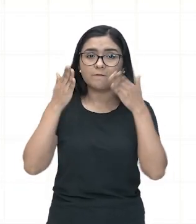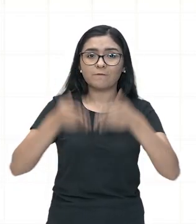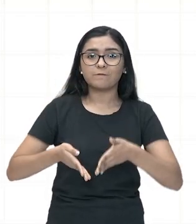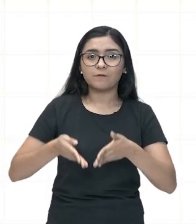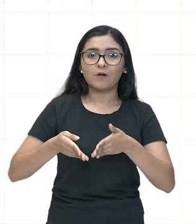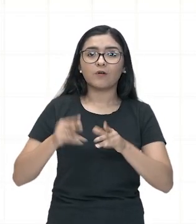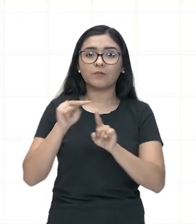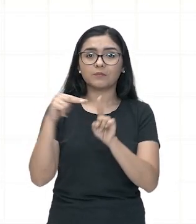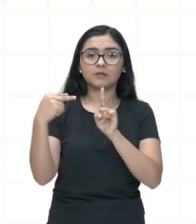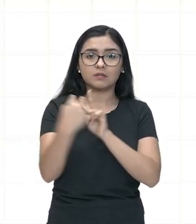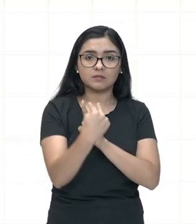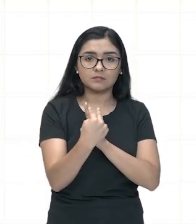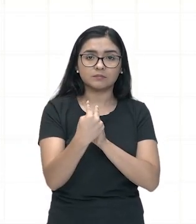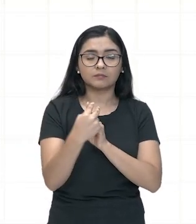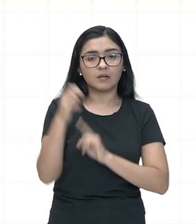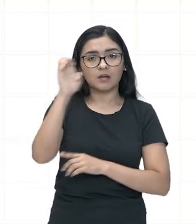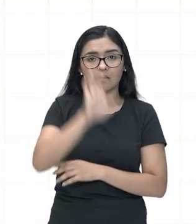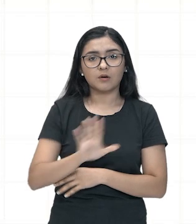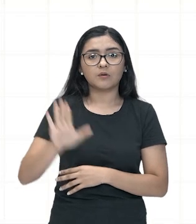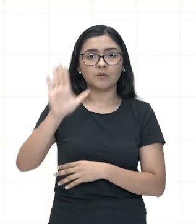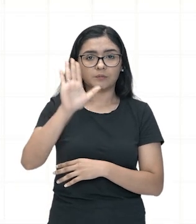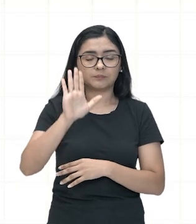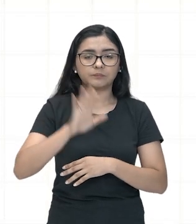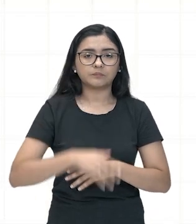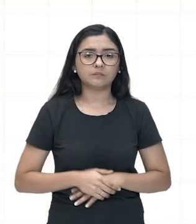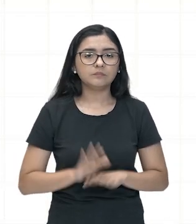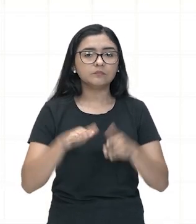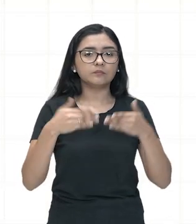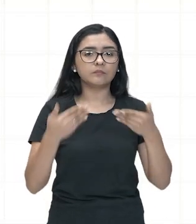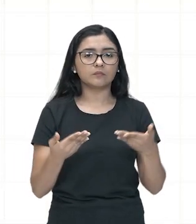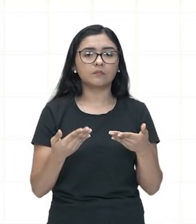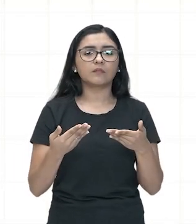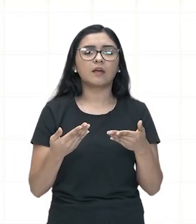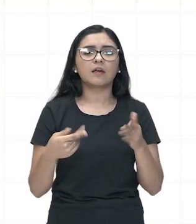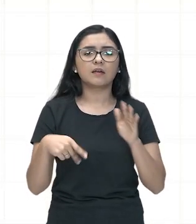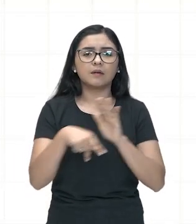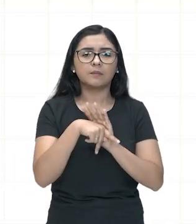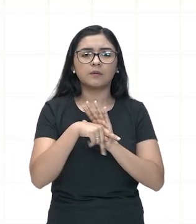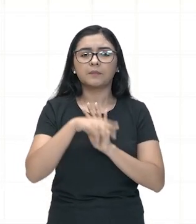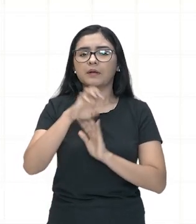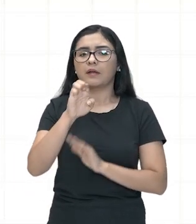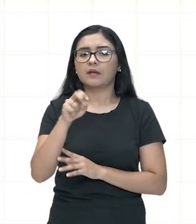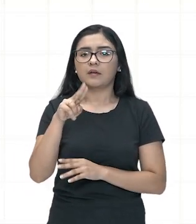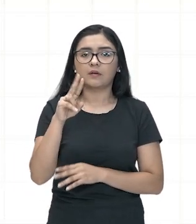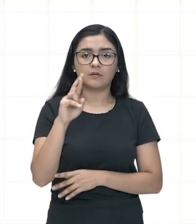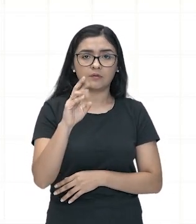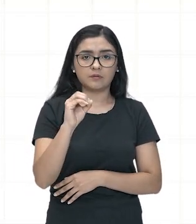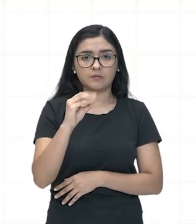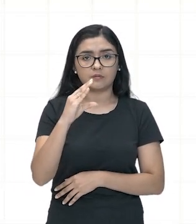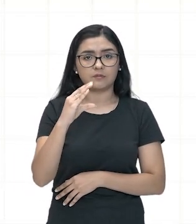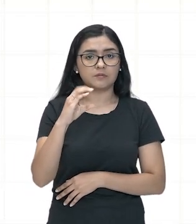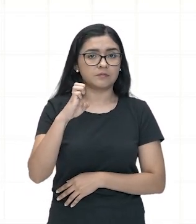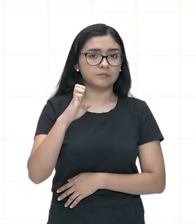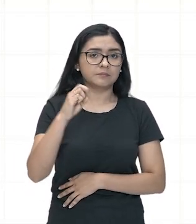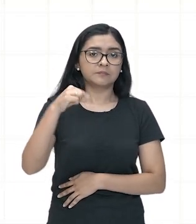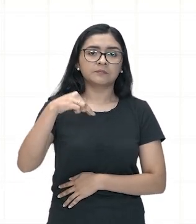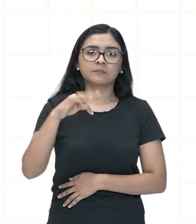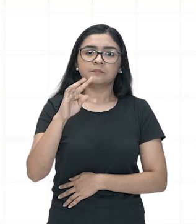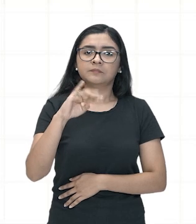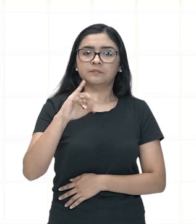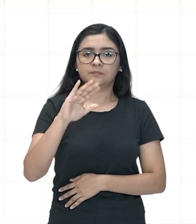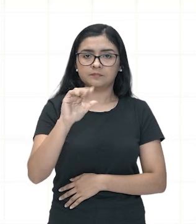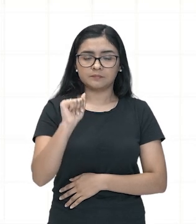eurocêntrica, tá? A abordagem eurocêntrica da divisão histórica é centrada, turma,